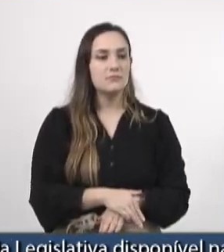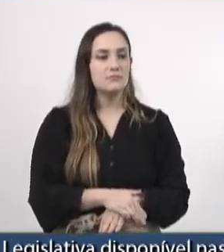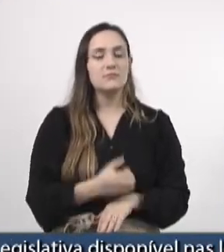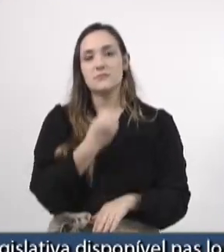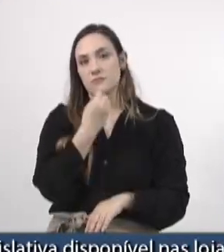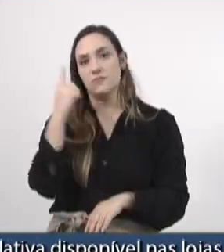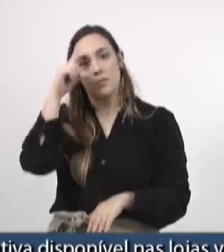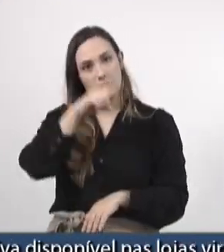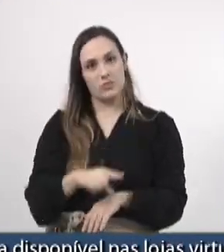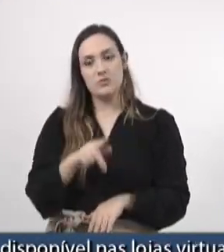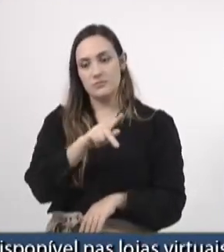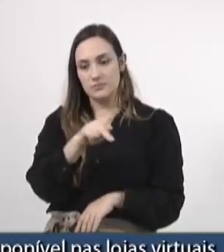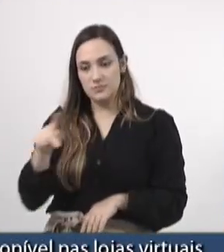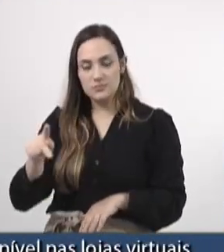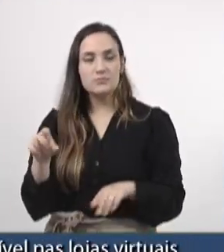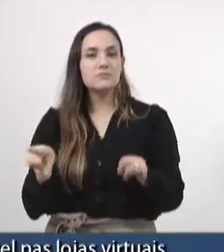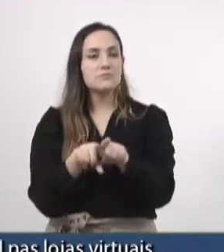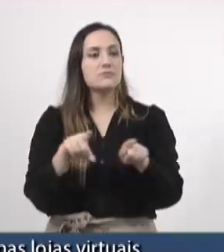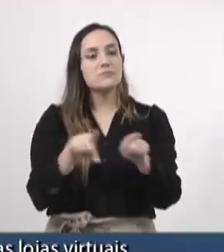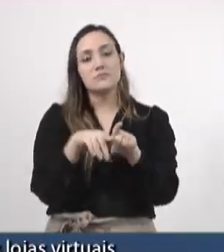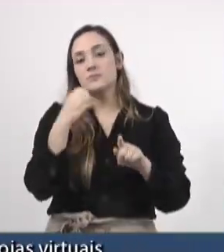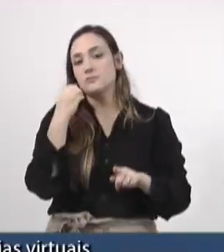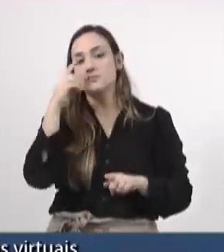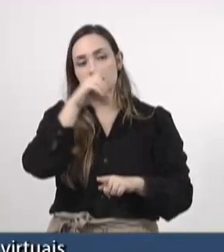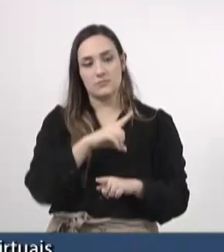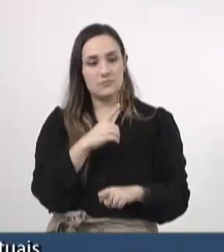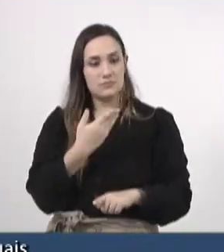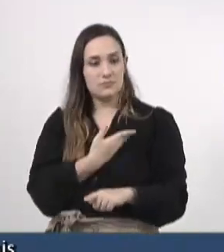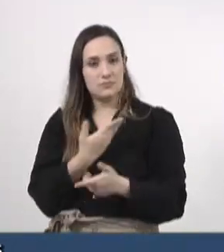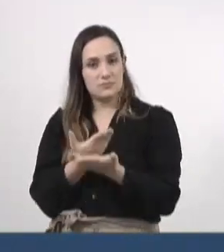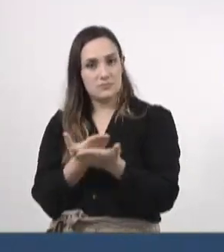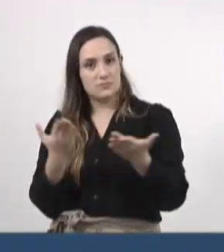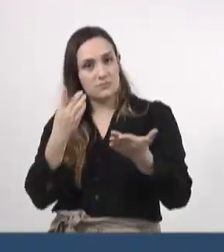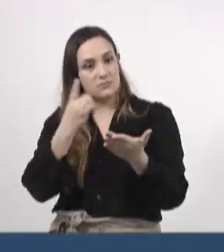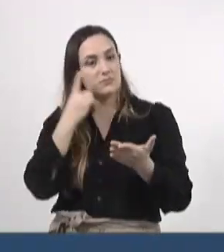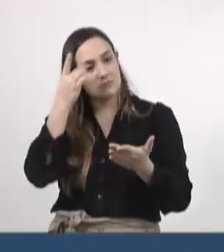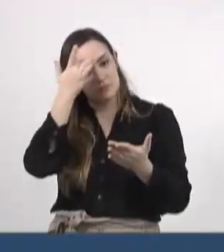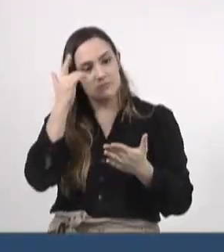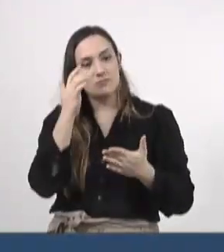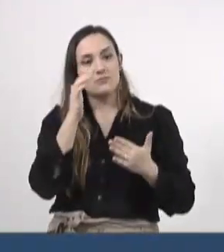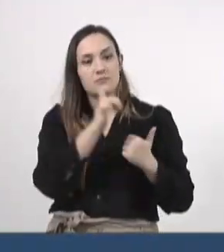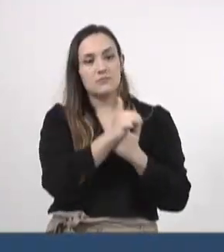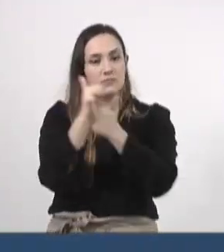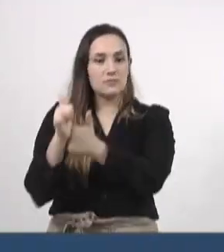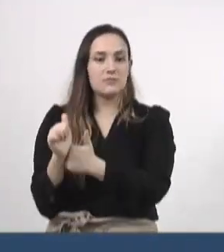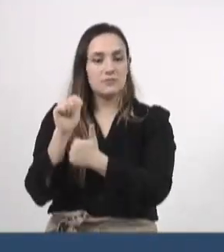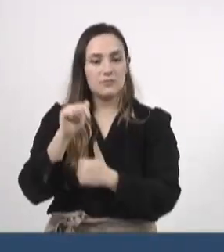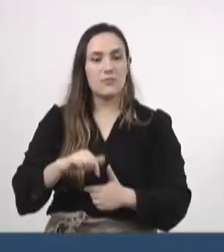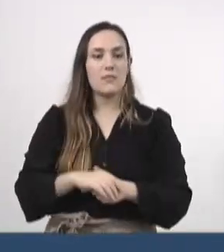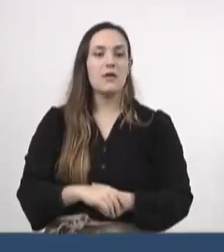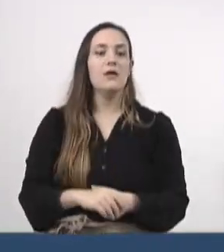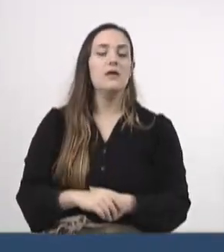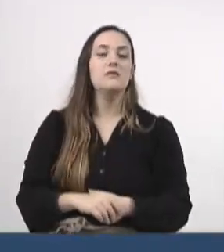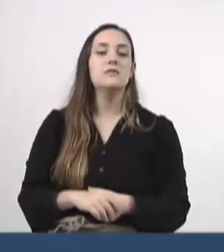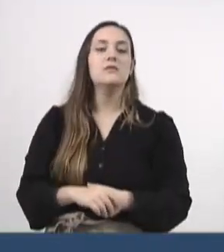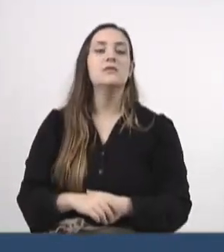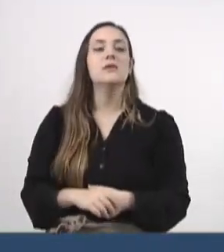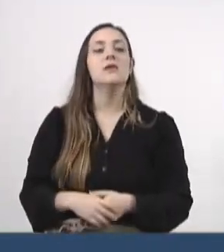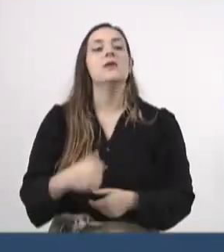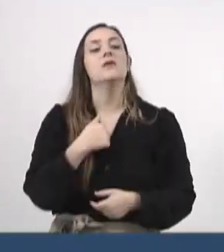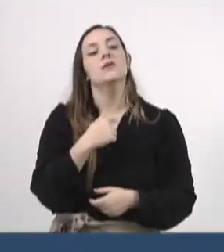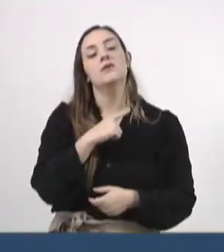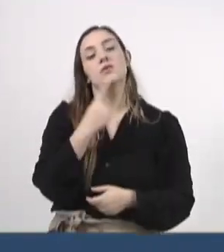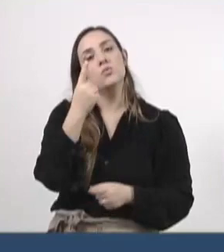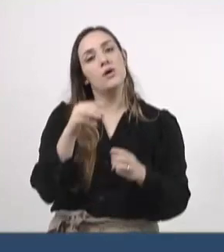Bom dia, senhor presidente. Bom dia, nobres pares. Bom dia a todos que nos acompanham. Senhor presidente, tem aqui uma moção